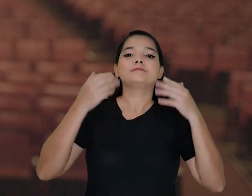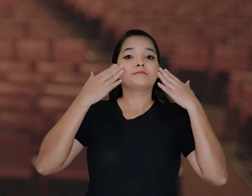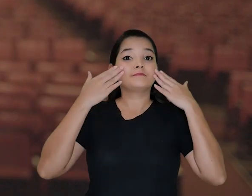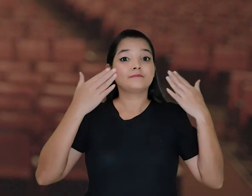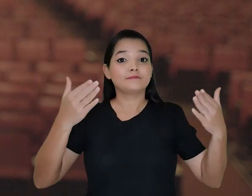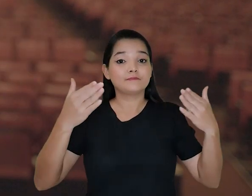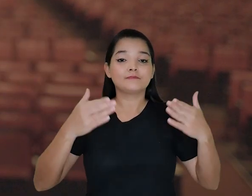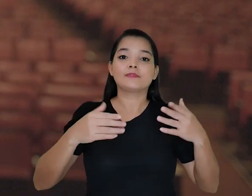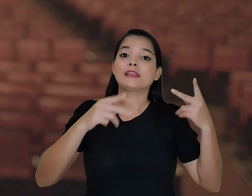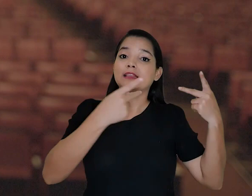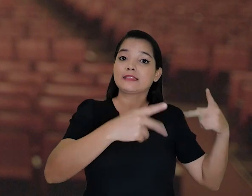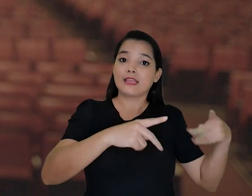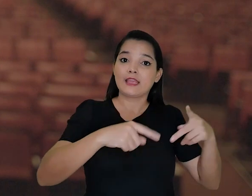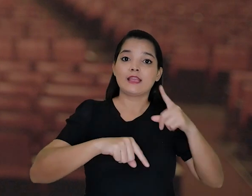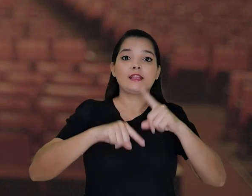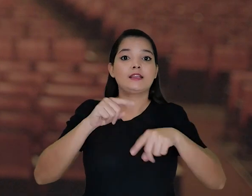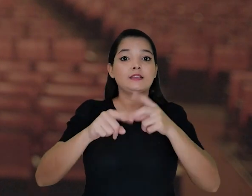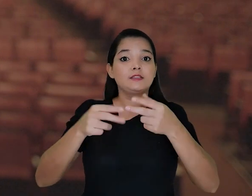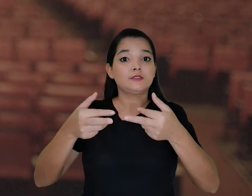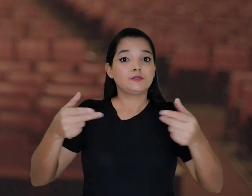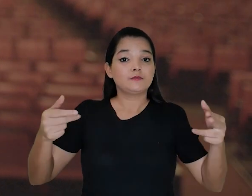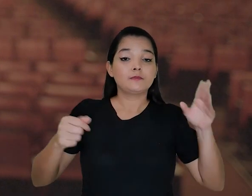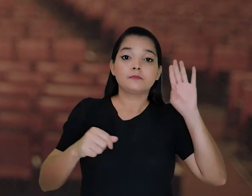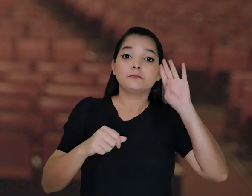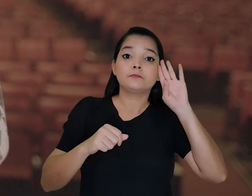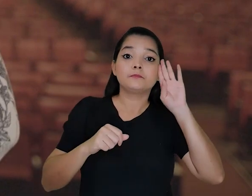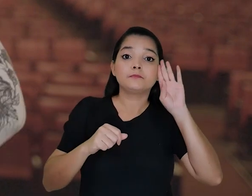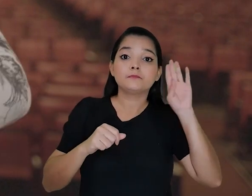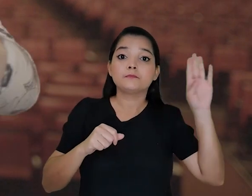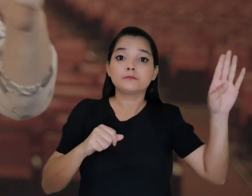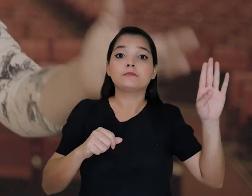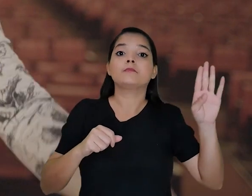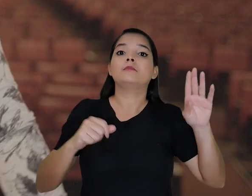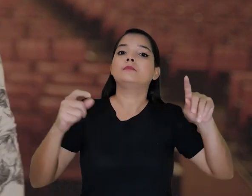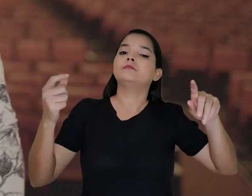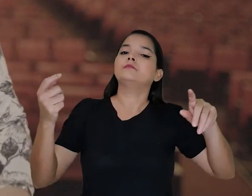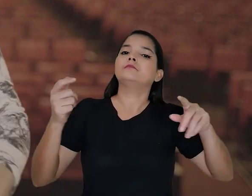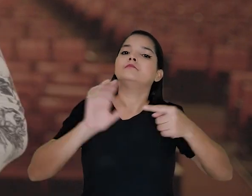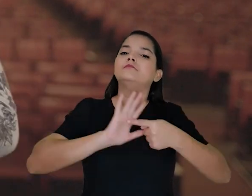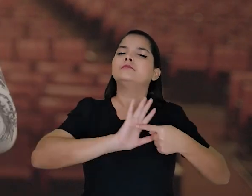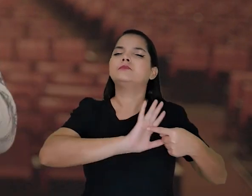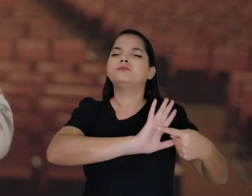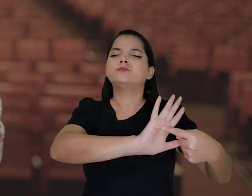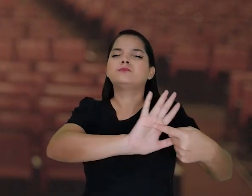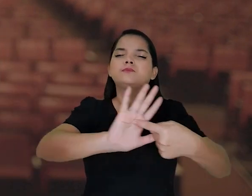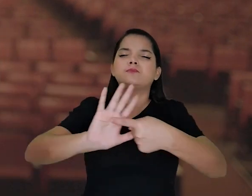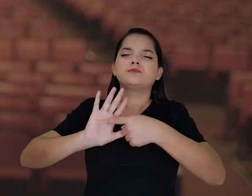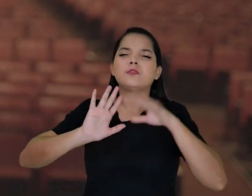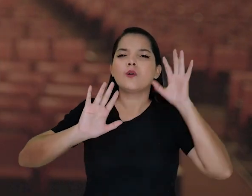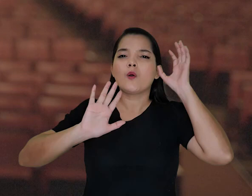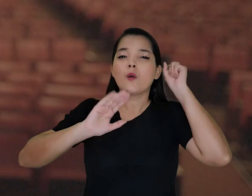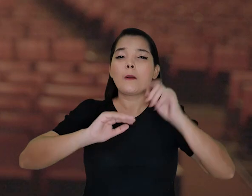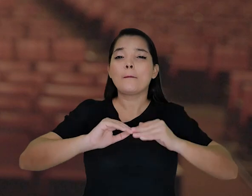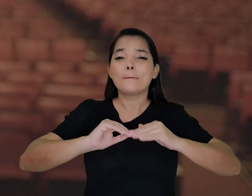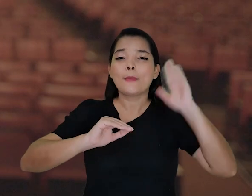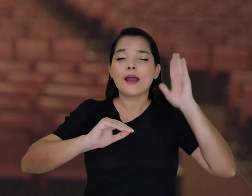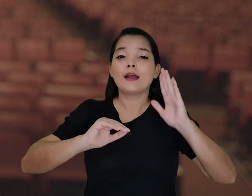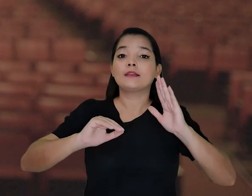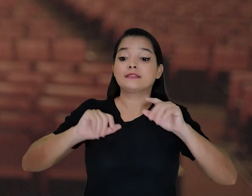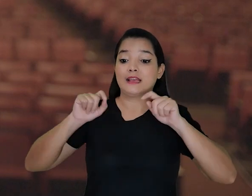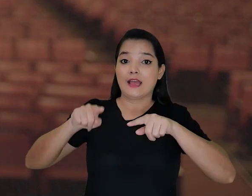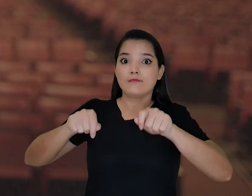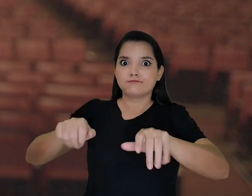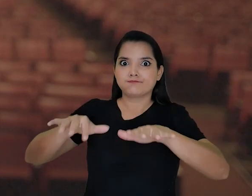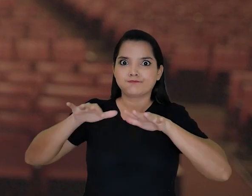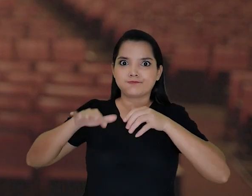instrumento se sobressaia a uma massa sonora de mais de 100 pessoas tocando atrás